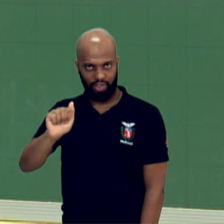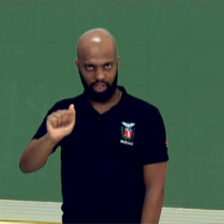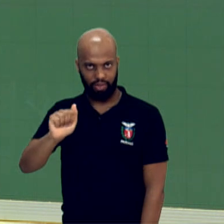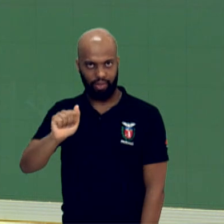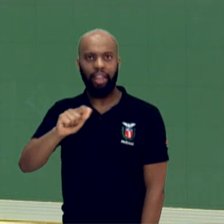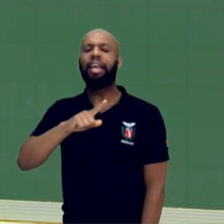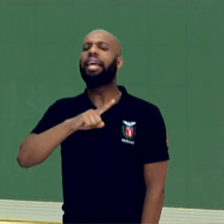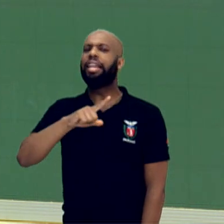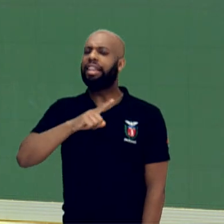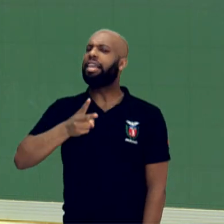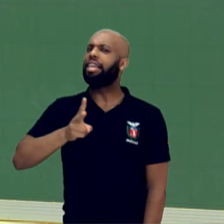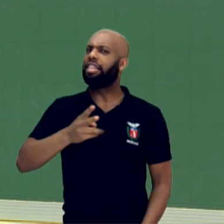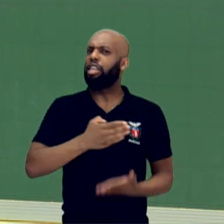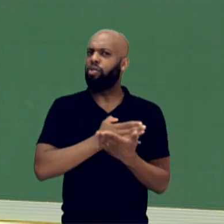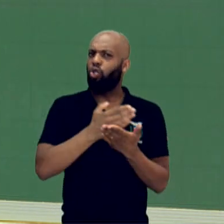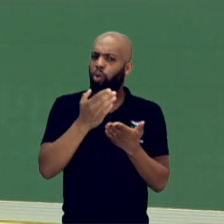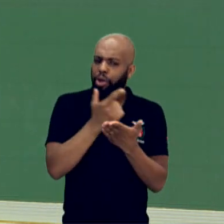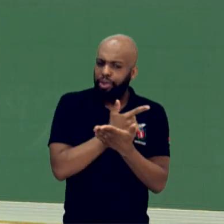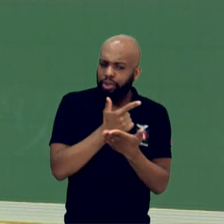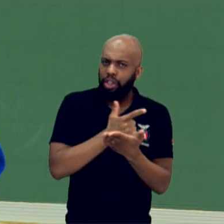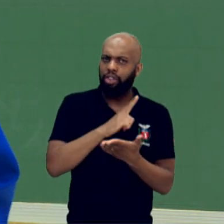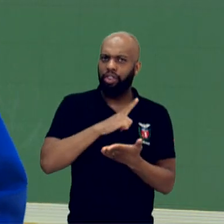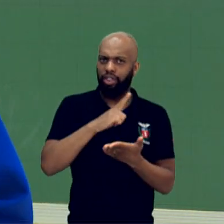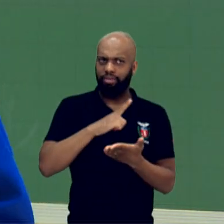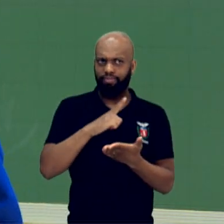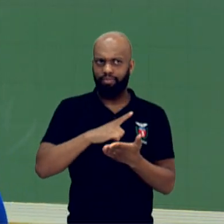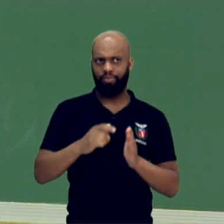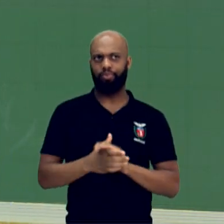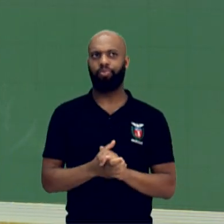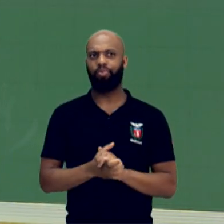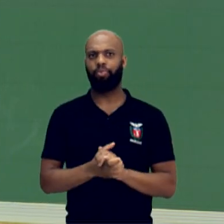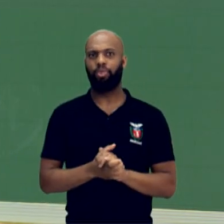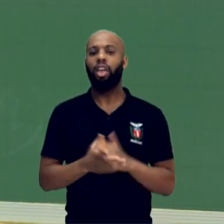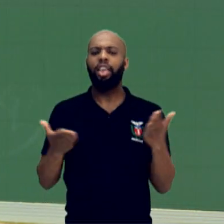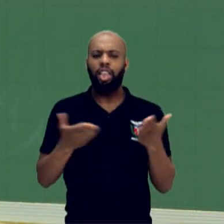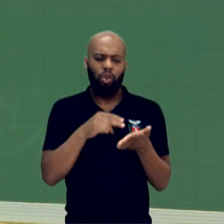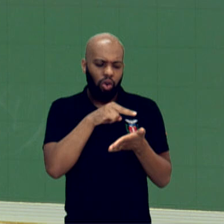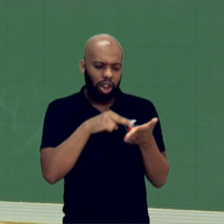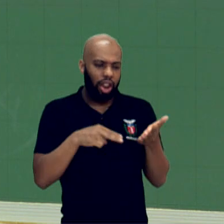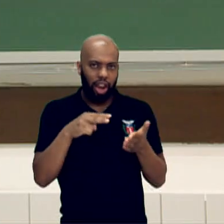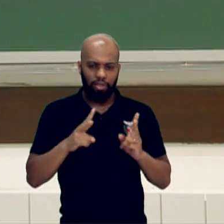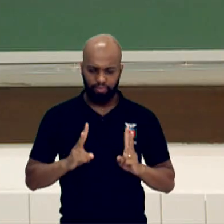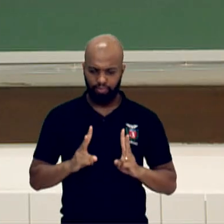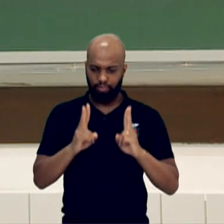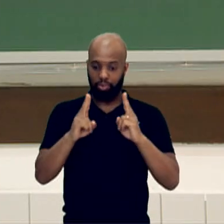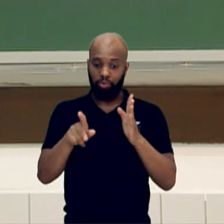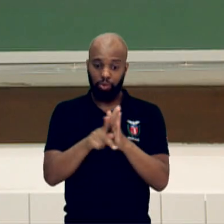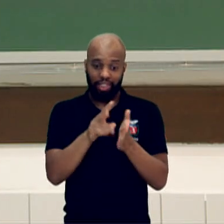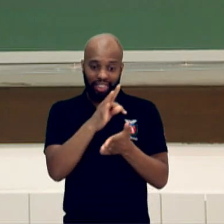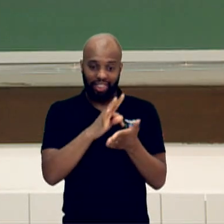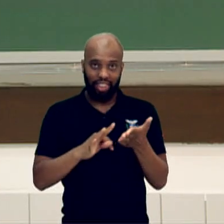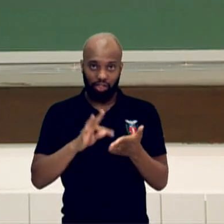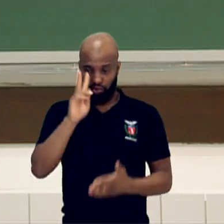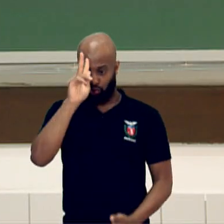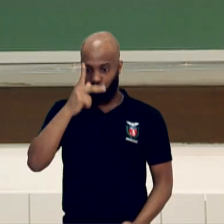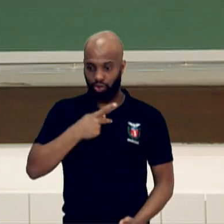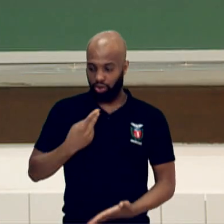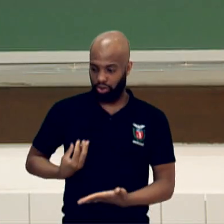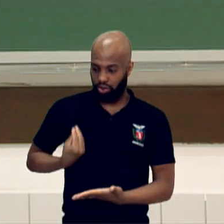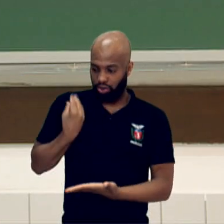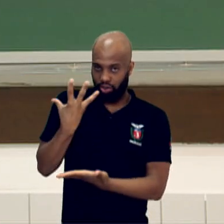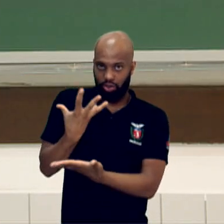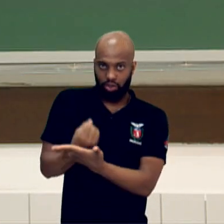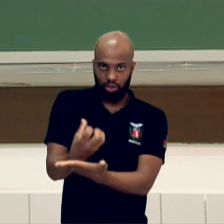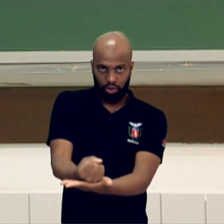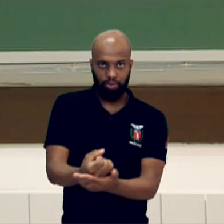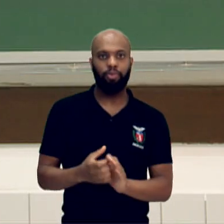do Patativa do Assaré. E a gente vai ler um trecho dessa autobiografia, tá certo? Mas eu acho